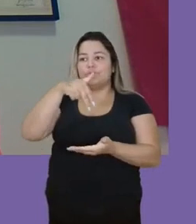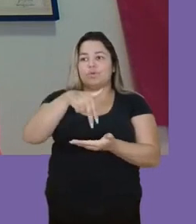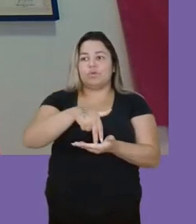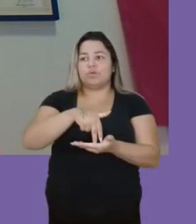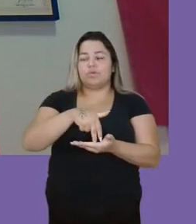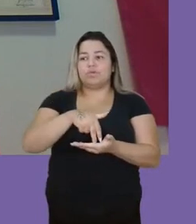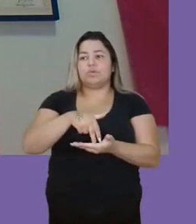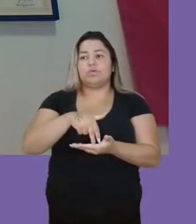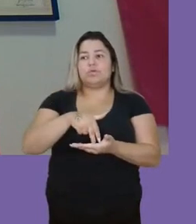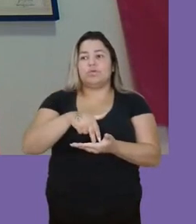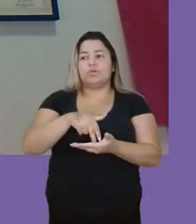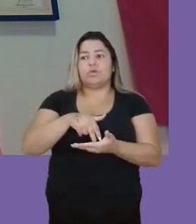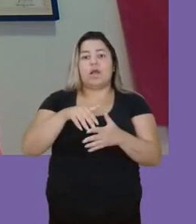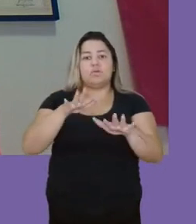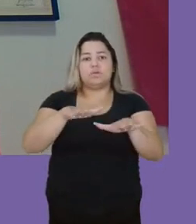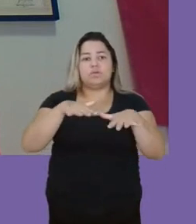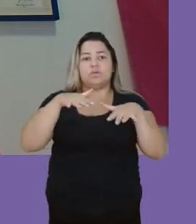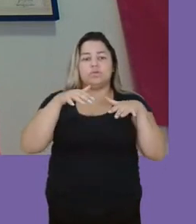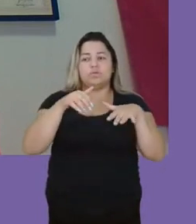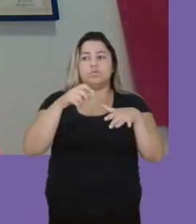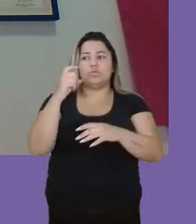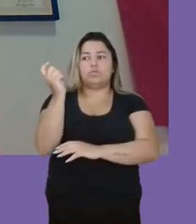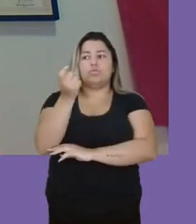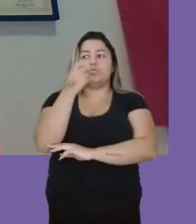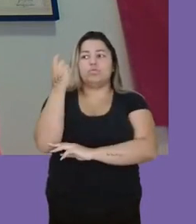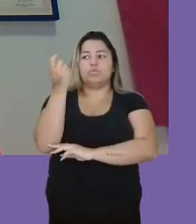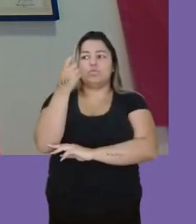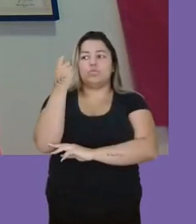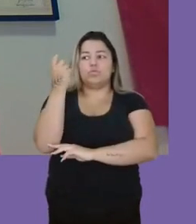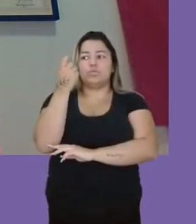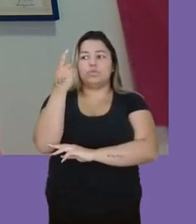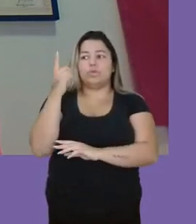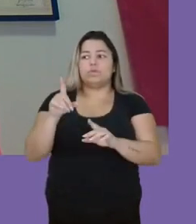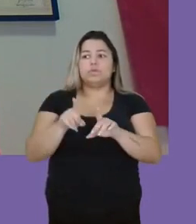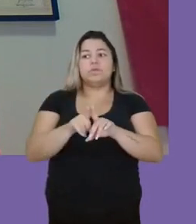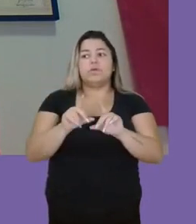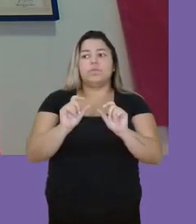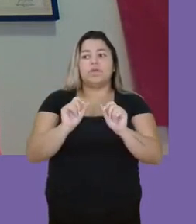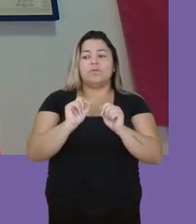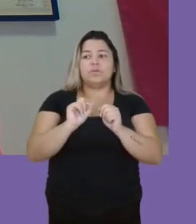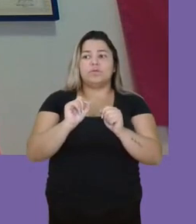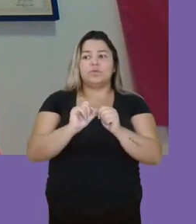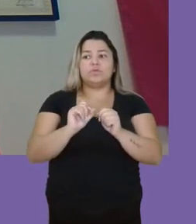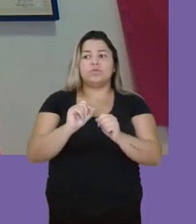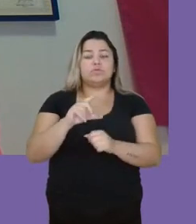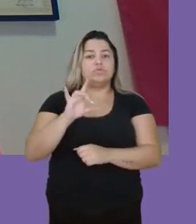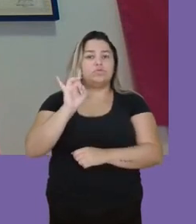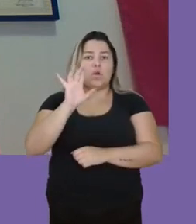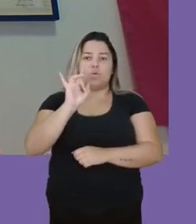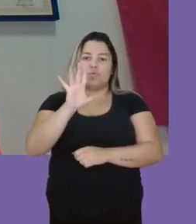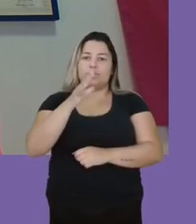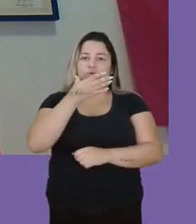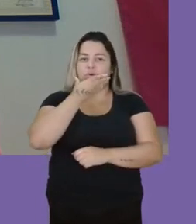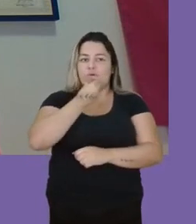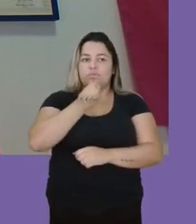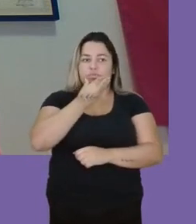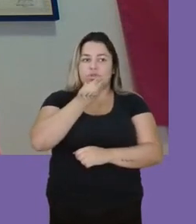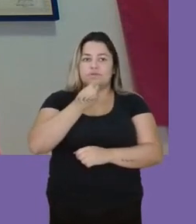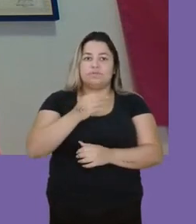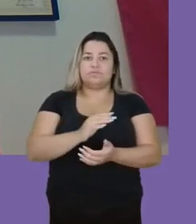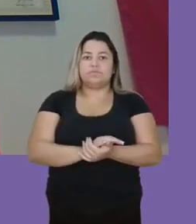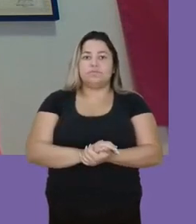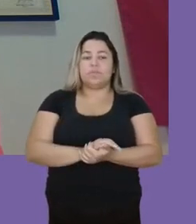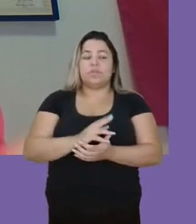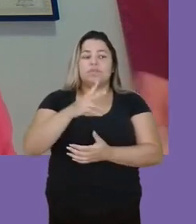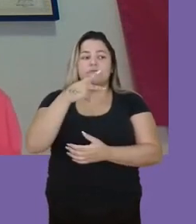por exemplo, da Assembleia Legislativa do Mato Grosso do Sul, que é formada exclusivamente por homens. Então, quando a gente